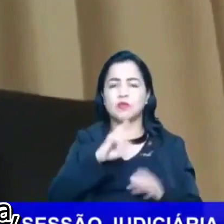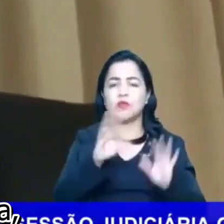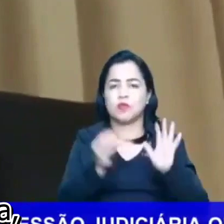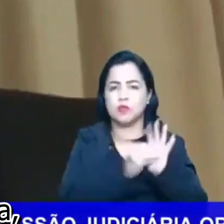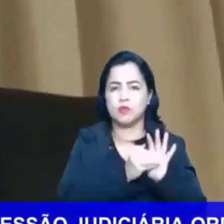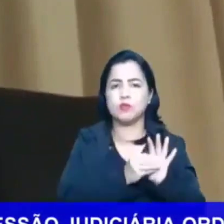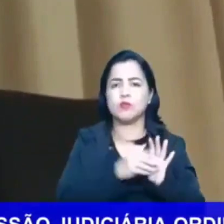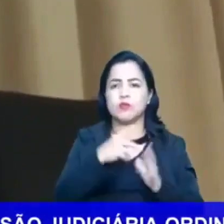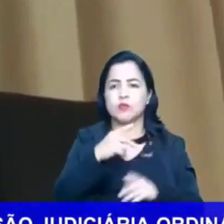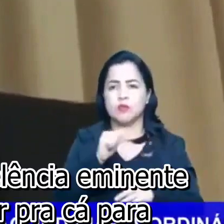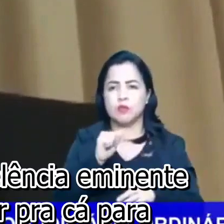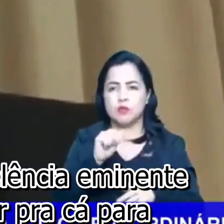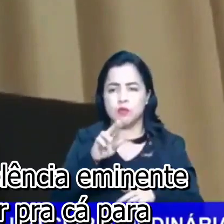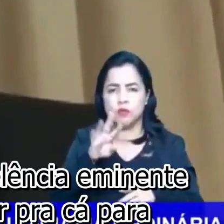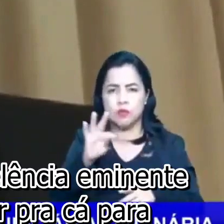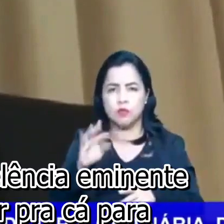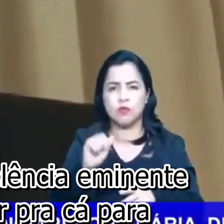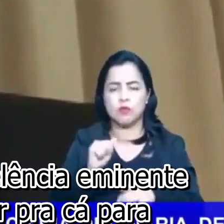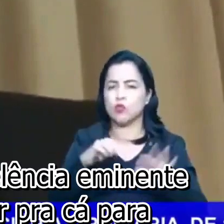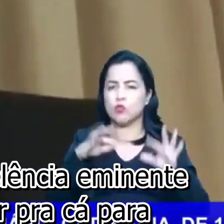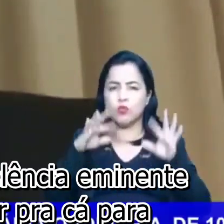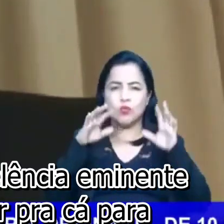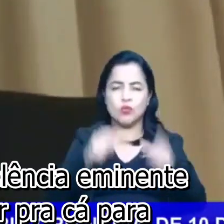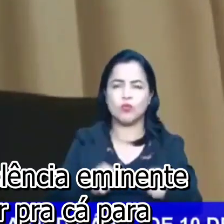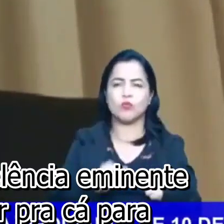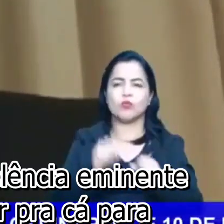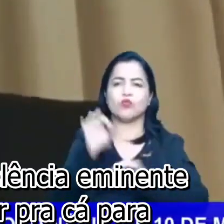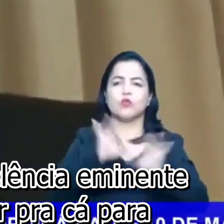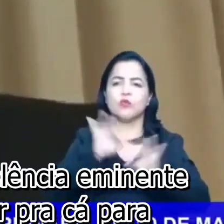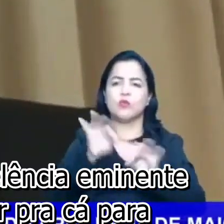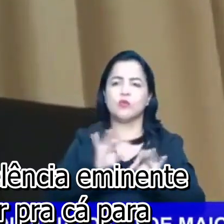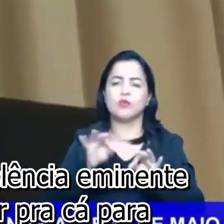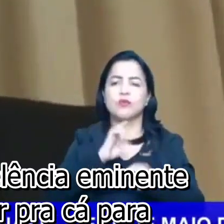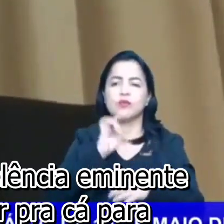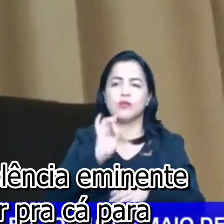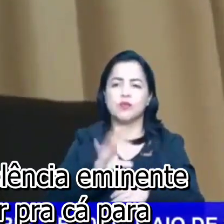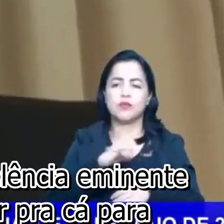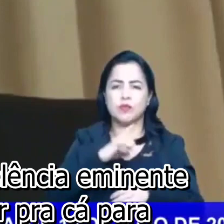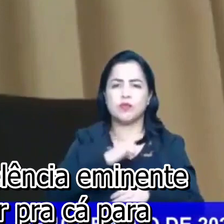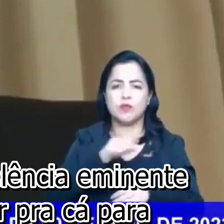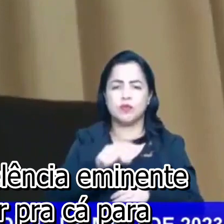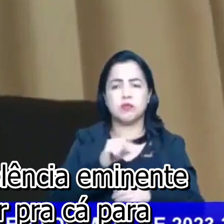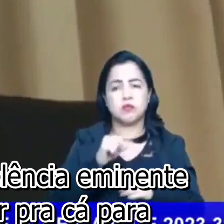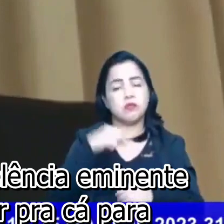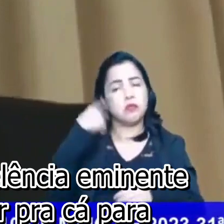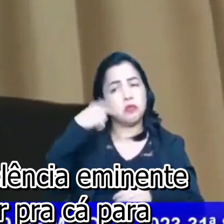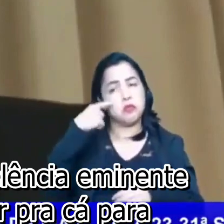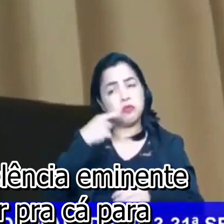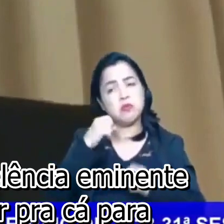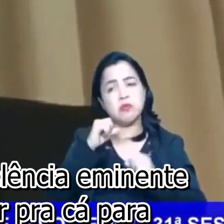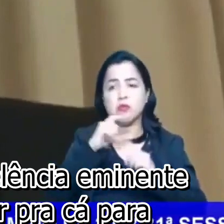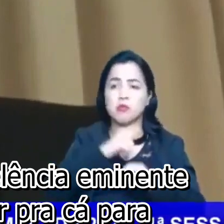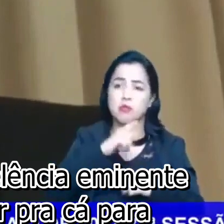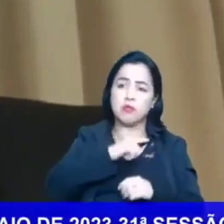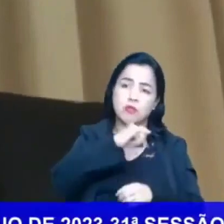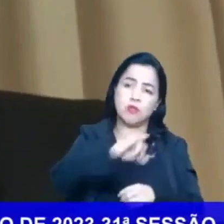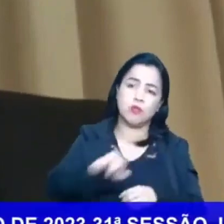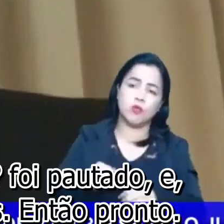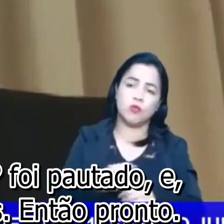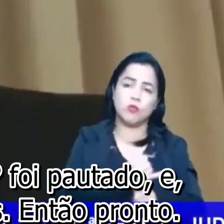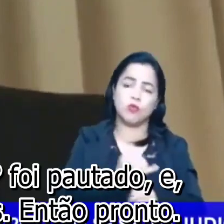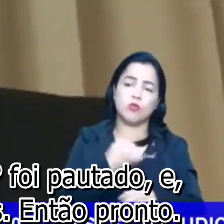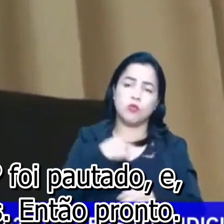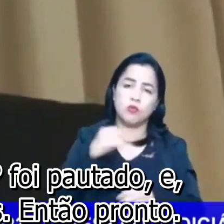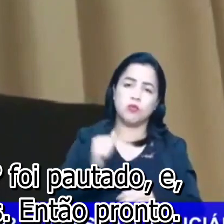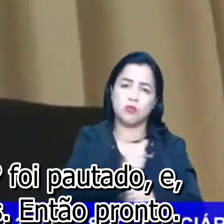a pauta, foi tudo devidamente publicado, quer dizer, Sua Excelência, o eminente advogado, teve a oportunidade de falar e de trazer para cá